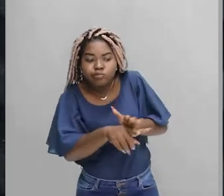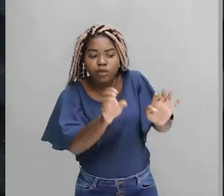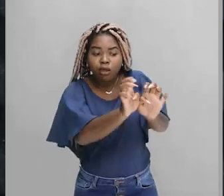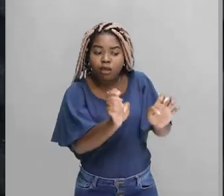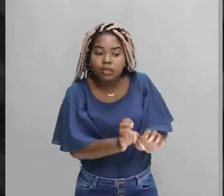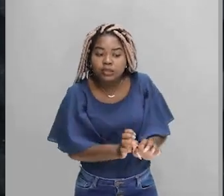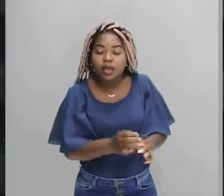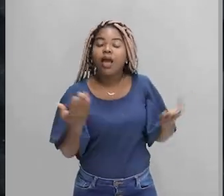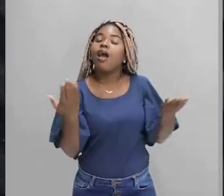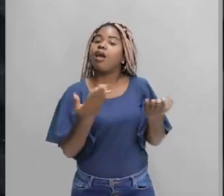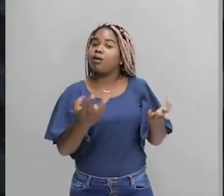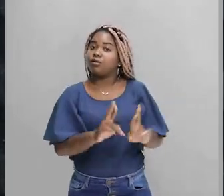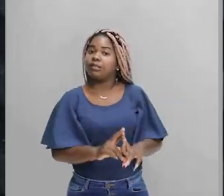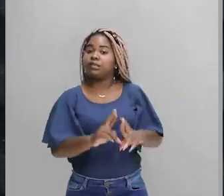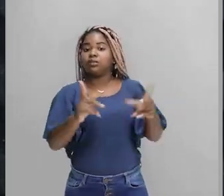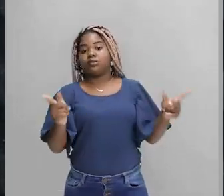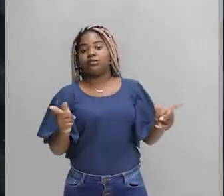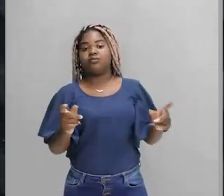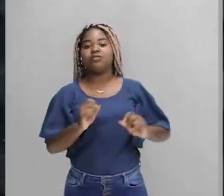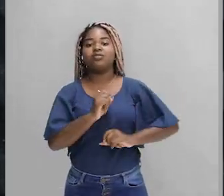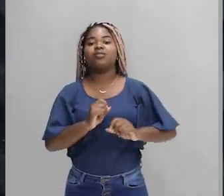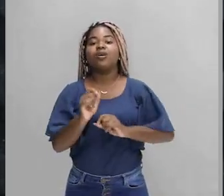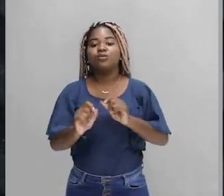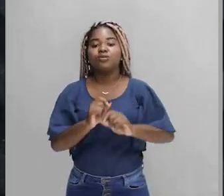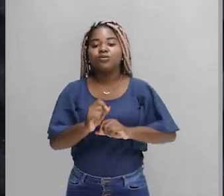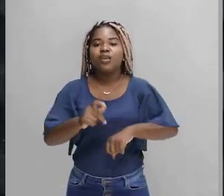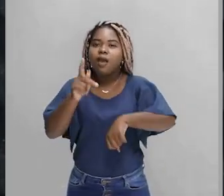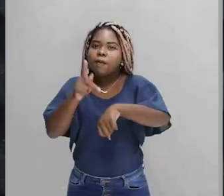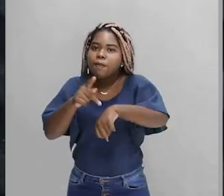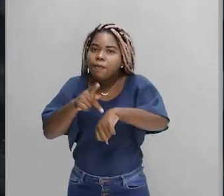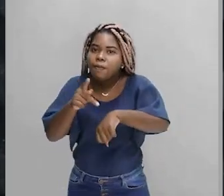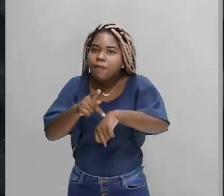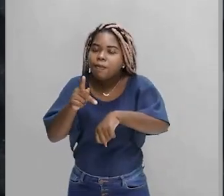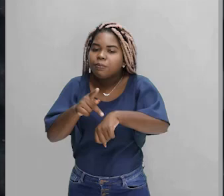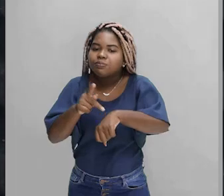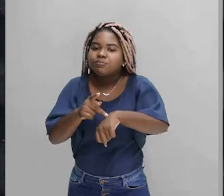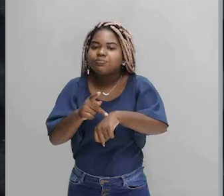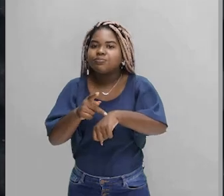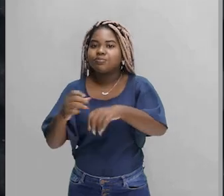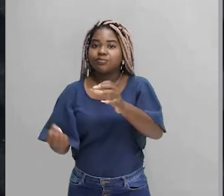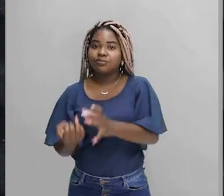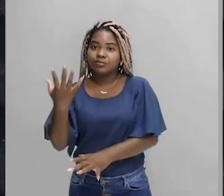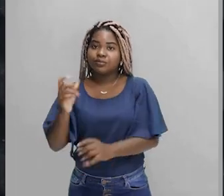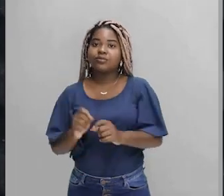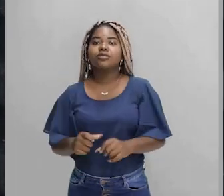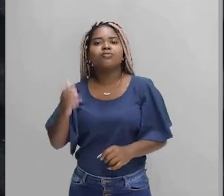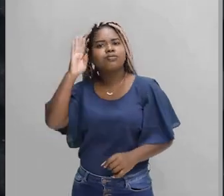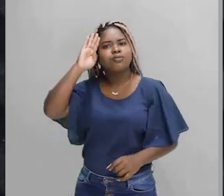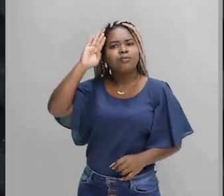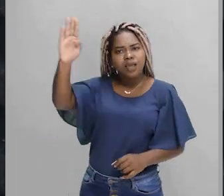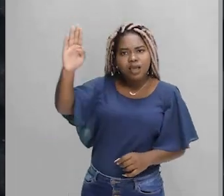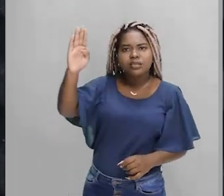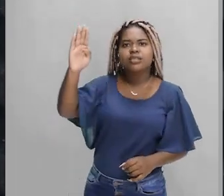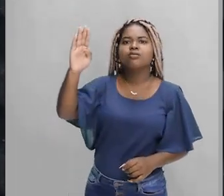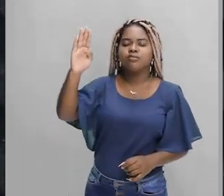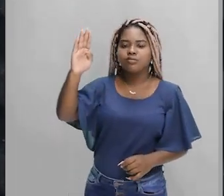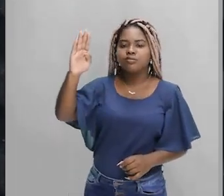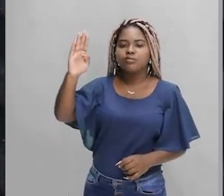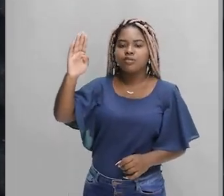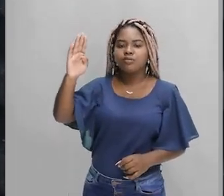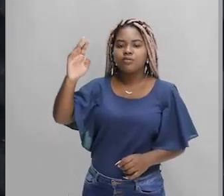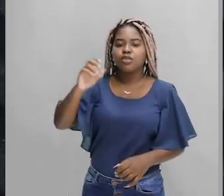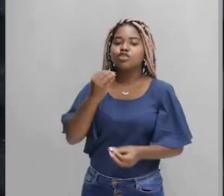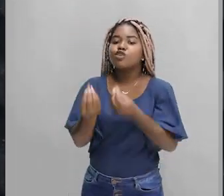diferenciá-la de acordo com as suas rochas de origem e principalmente o seu tempo de formação, tá? E é